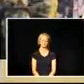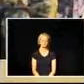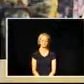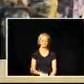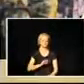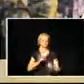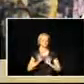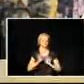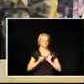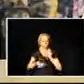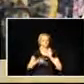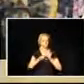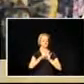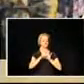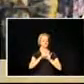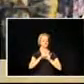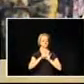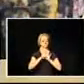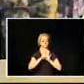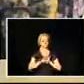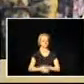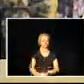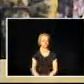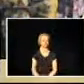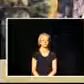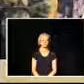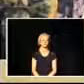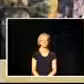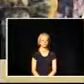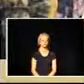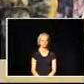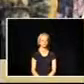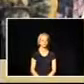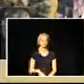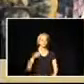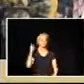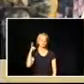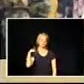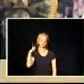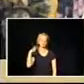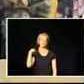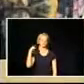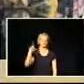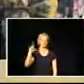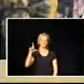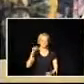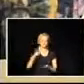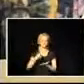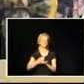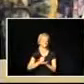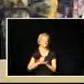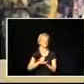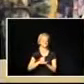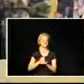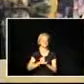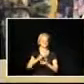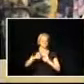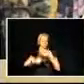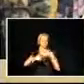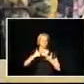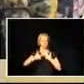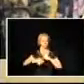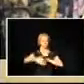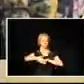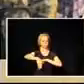Projeto de lei ordinária 46/2014. Vereador Luizinho da Farmácia. Passa a denominar-se Rua Maria